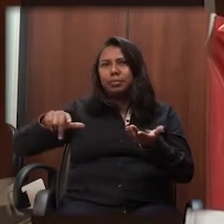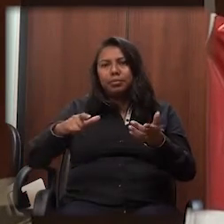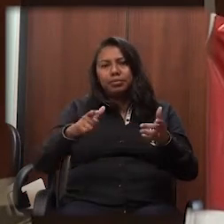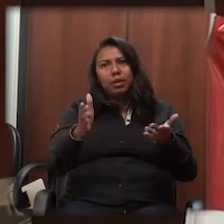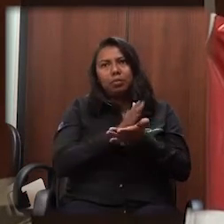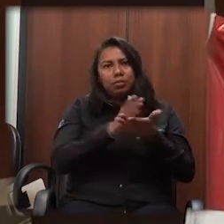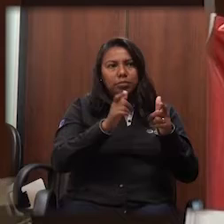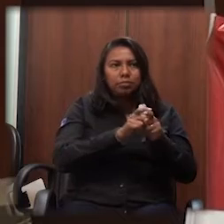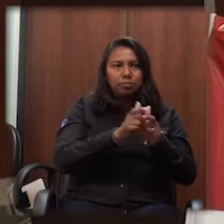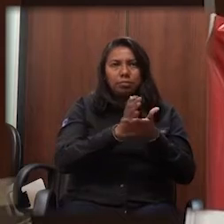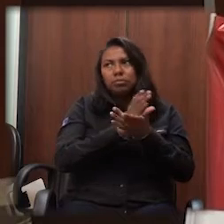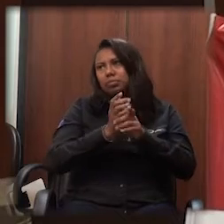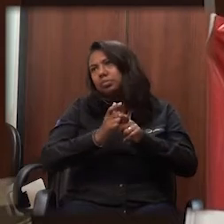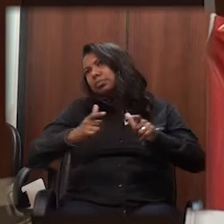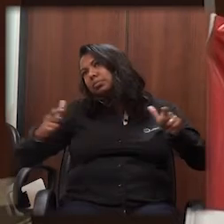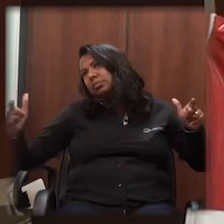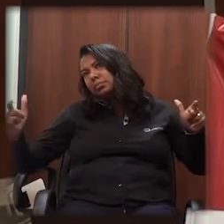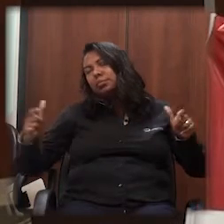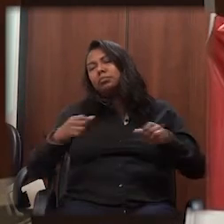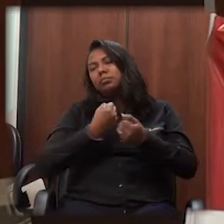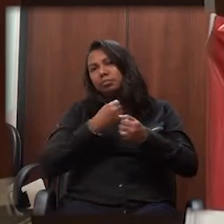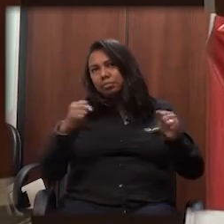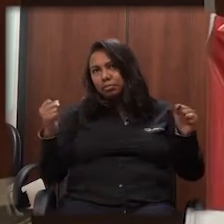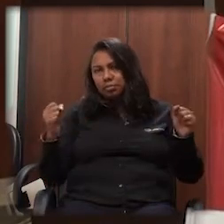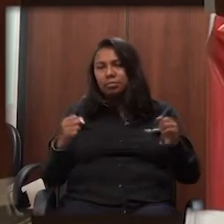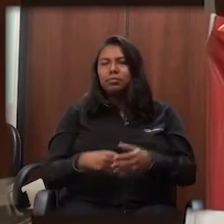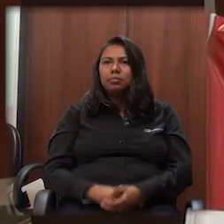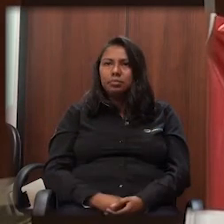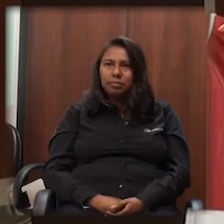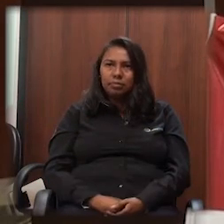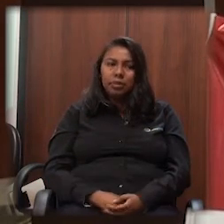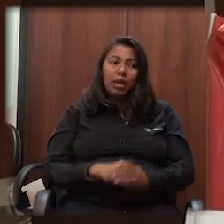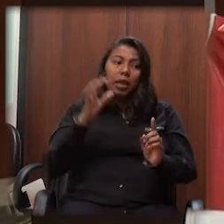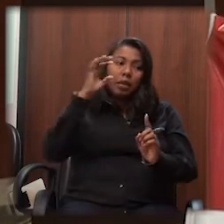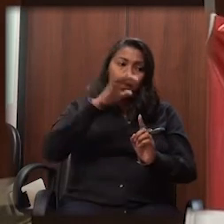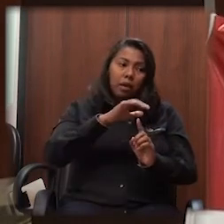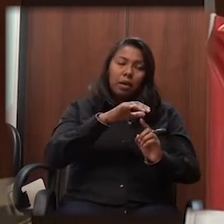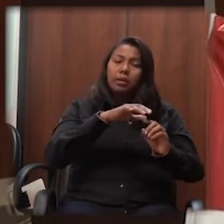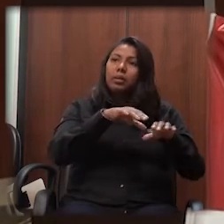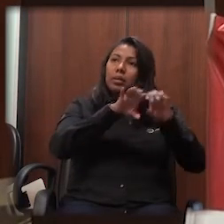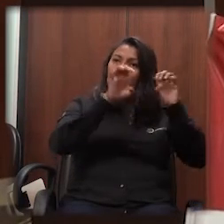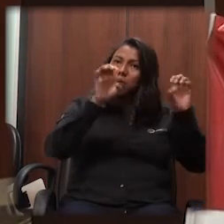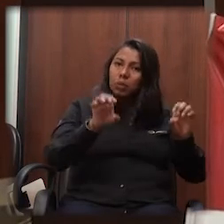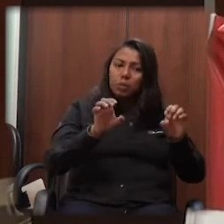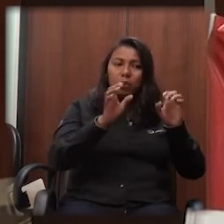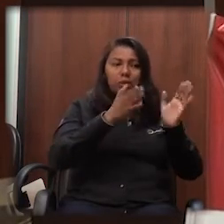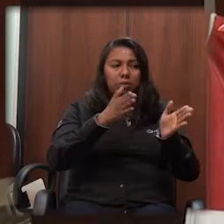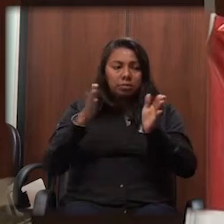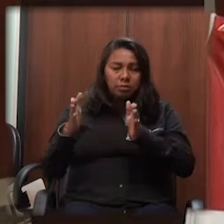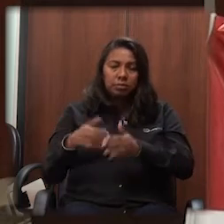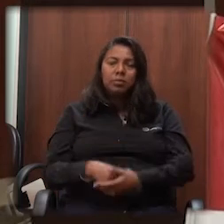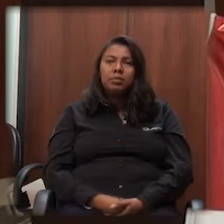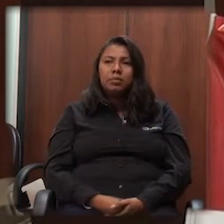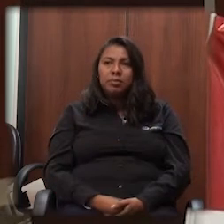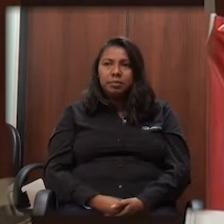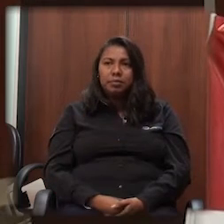dessas instituições, né? Então, isso implica também na sua organização, na sua estrutura e como que lida com essa temática, né?